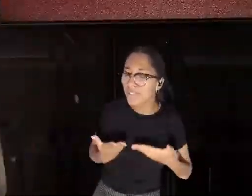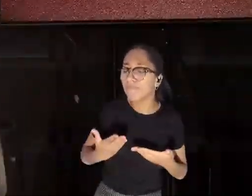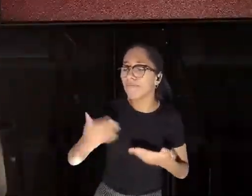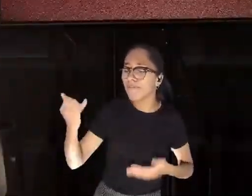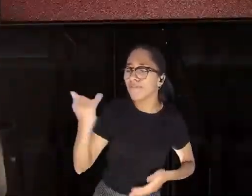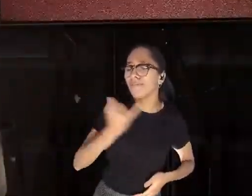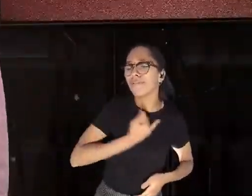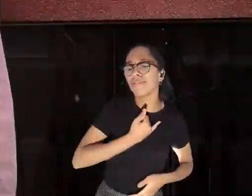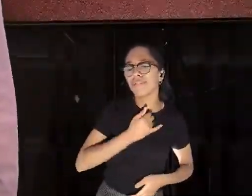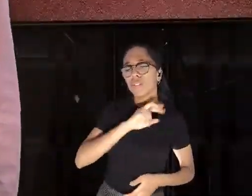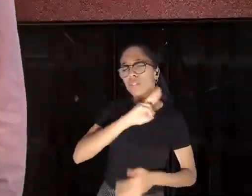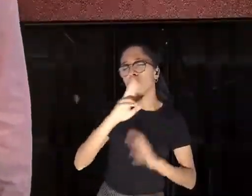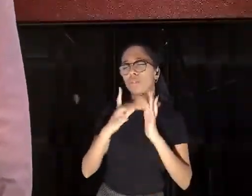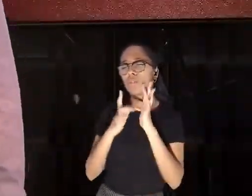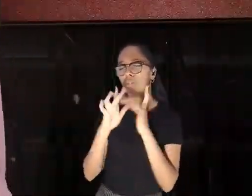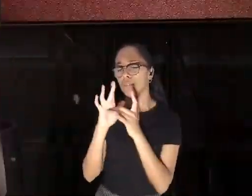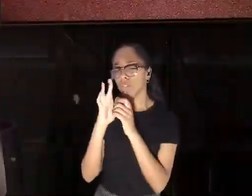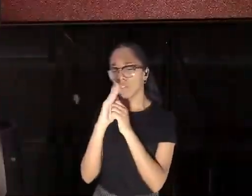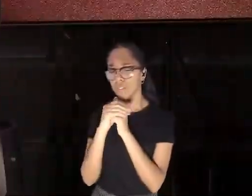de Jesus.